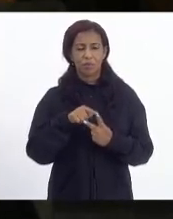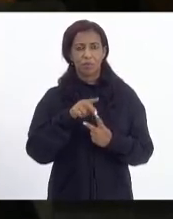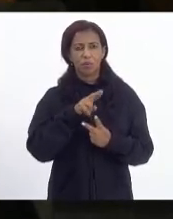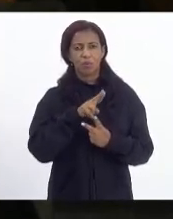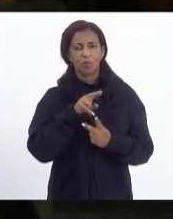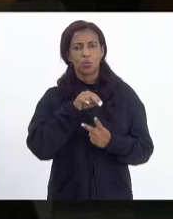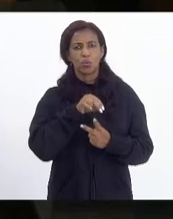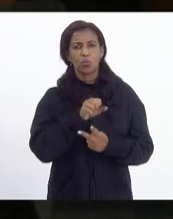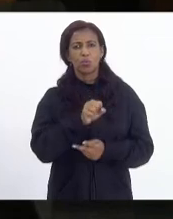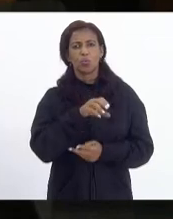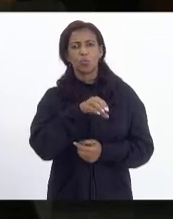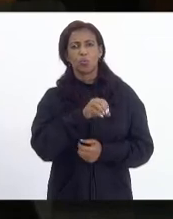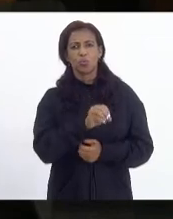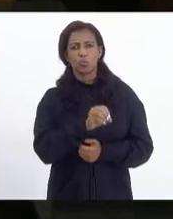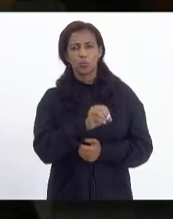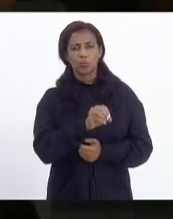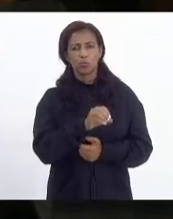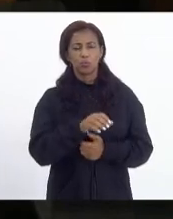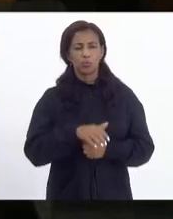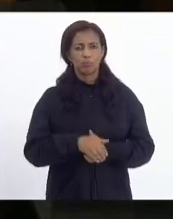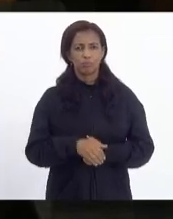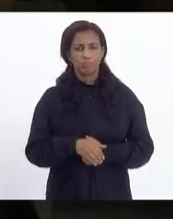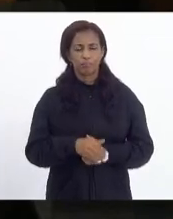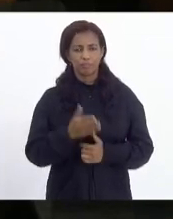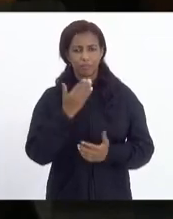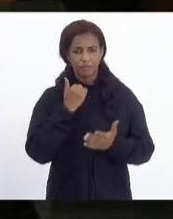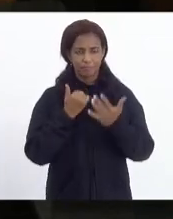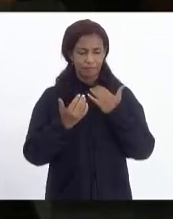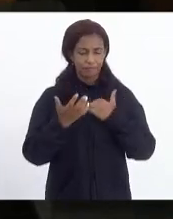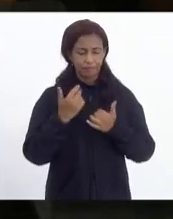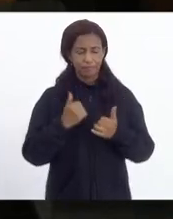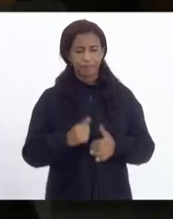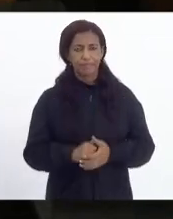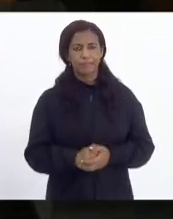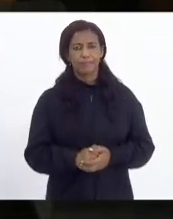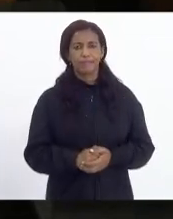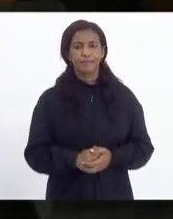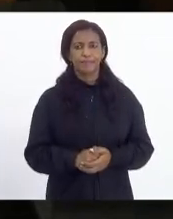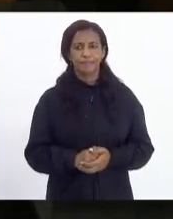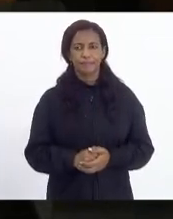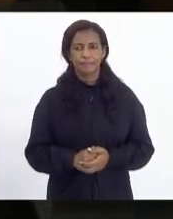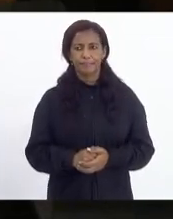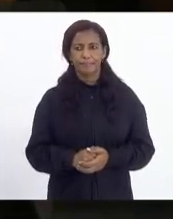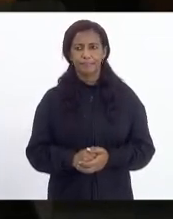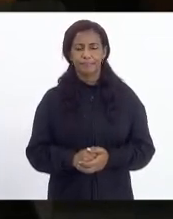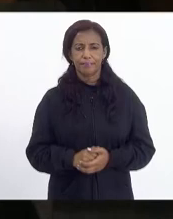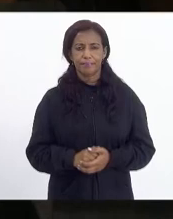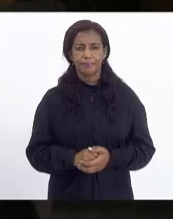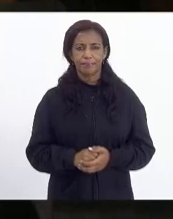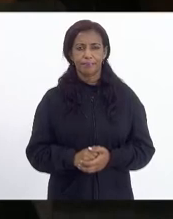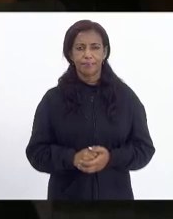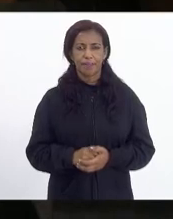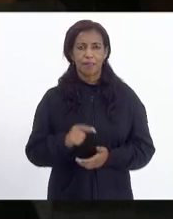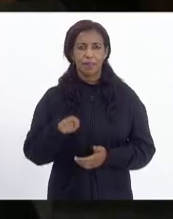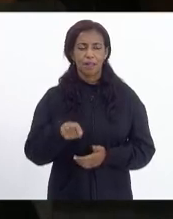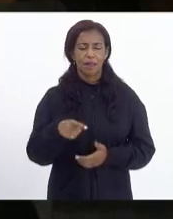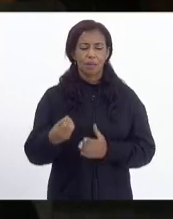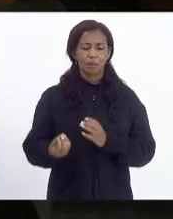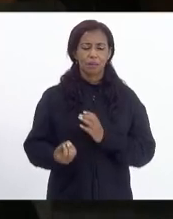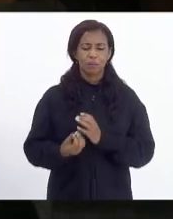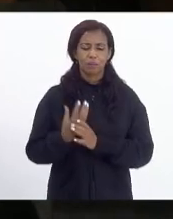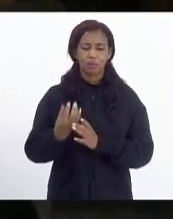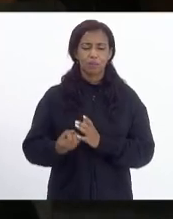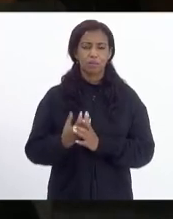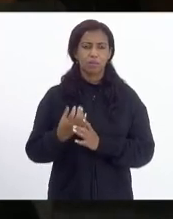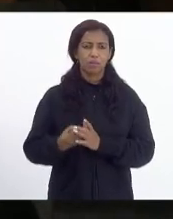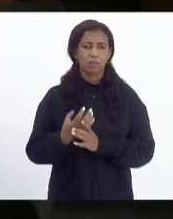sem precedentes na alimentação da produção de alimentos